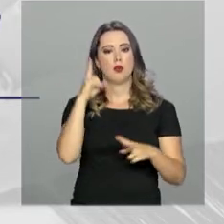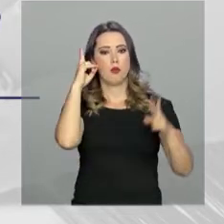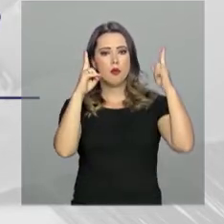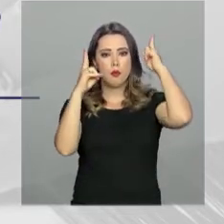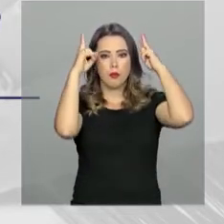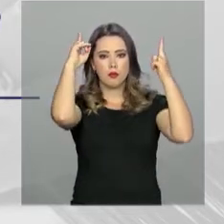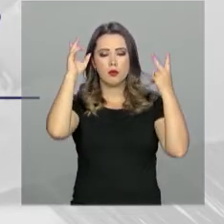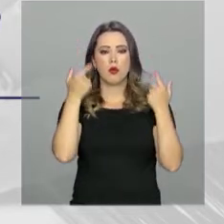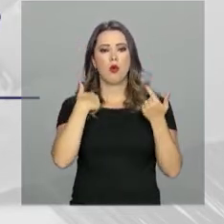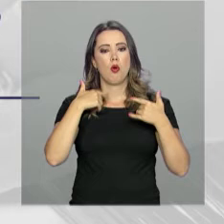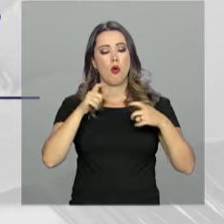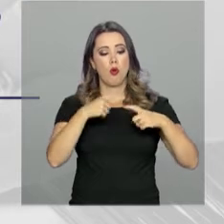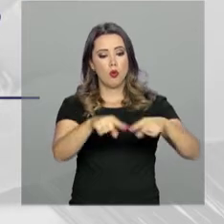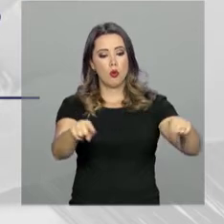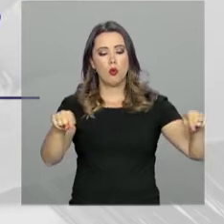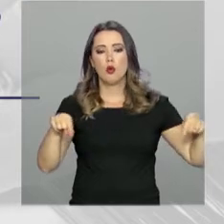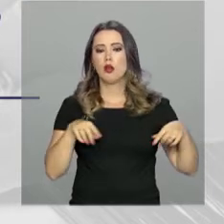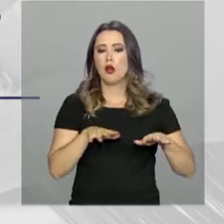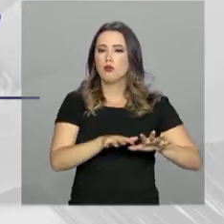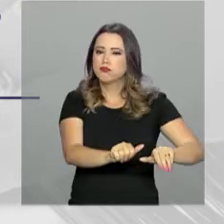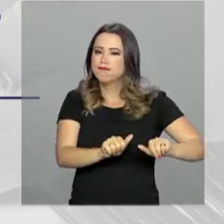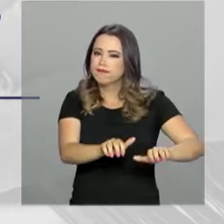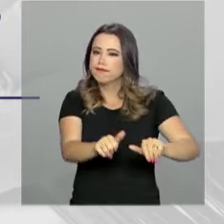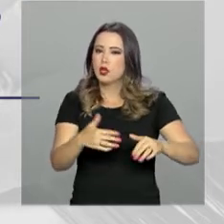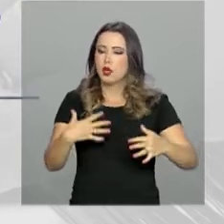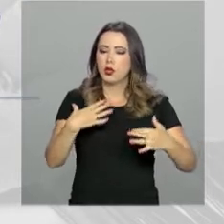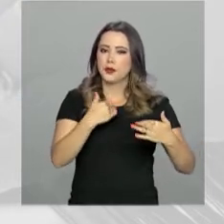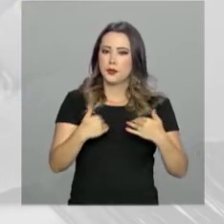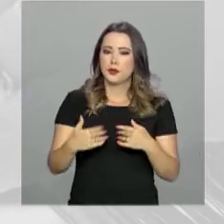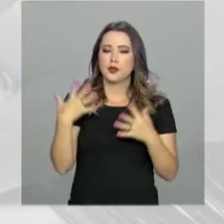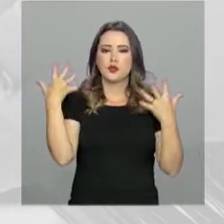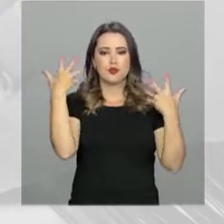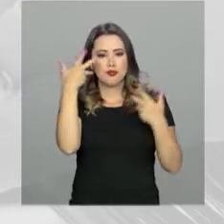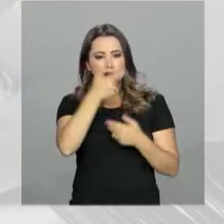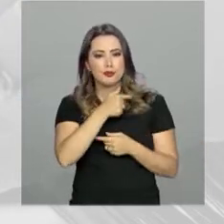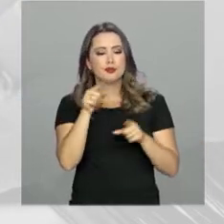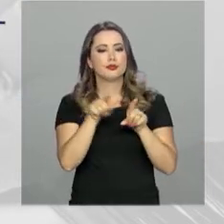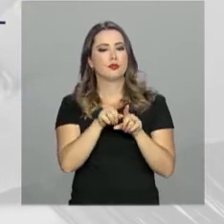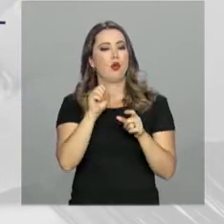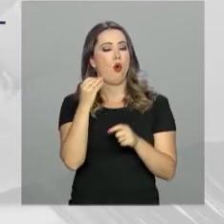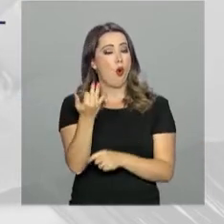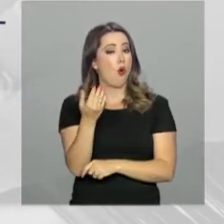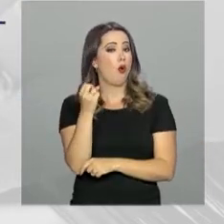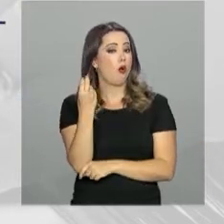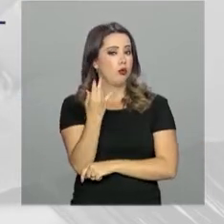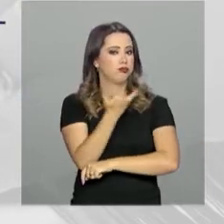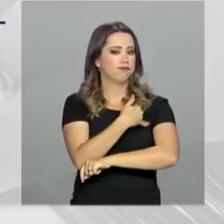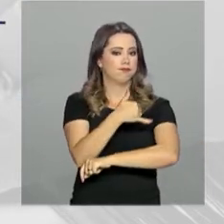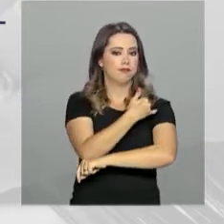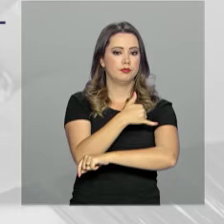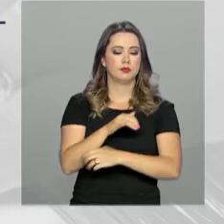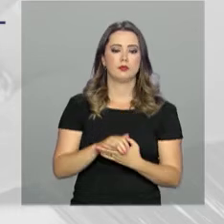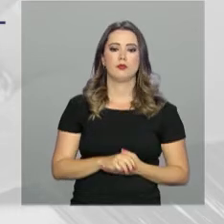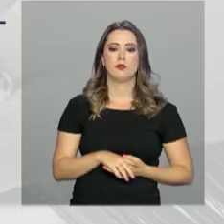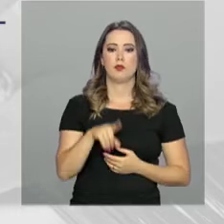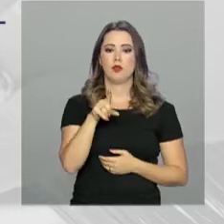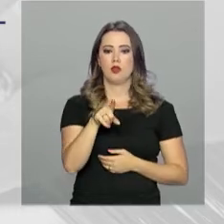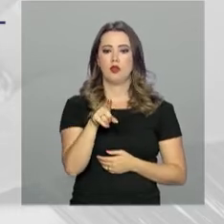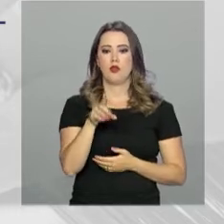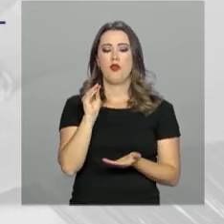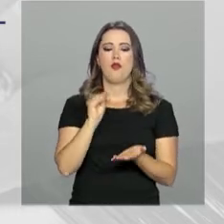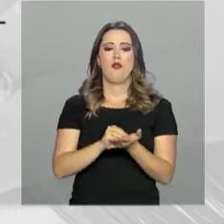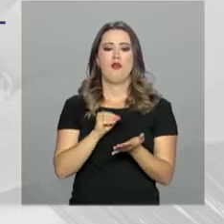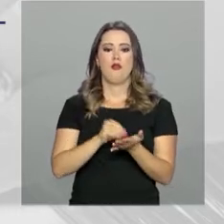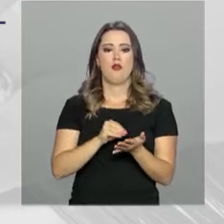de estética e estúdios de tatuagem as irregularidades mais mencionadas nos salões de beleza é uma falta de utilização